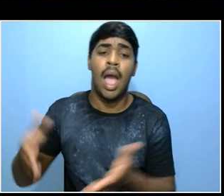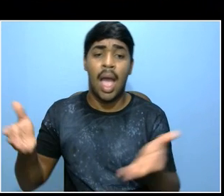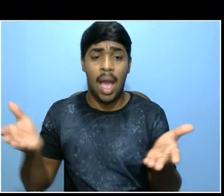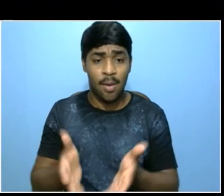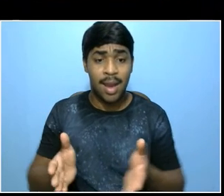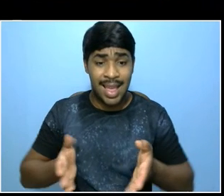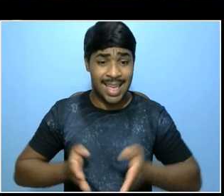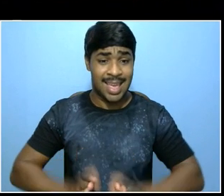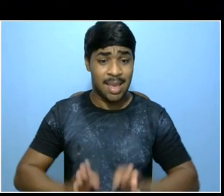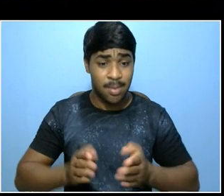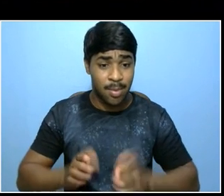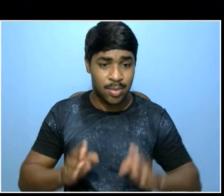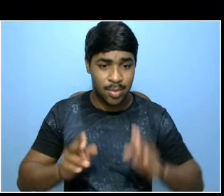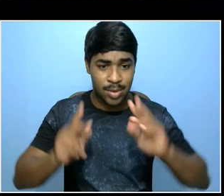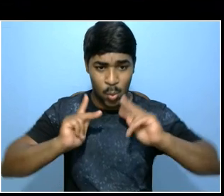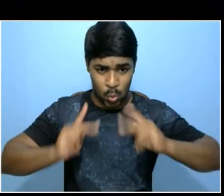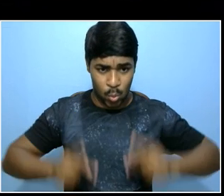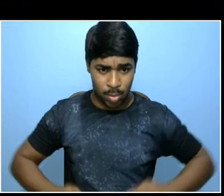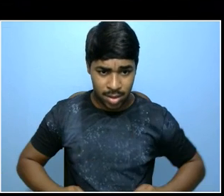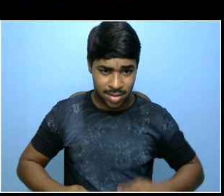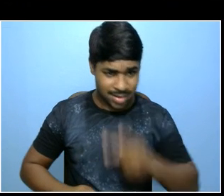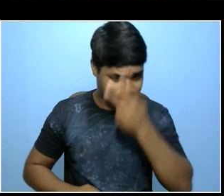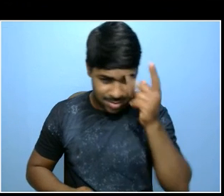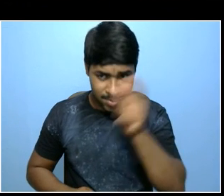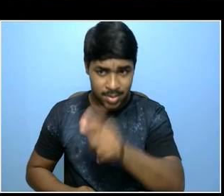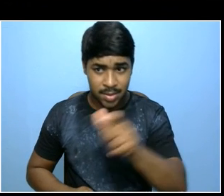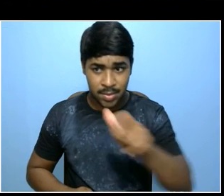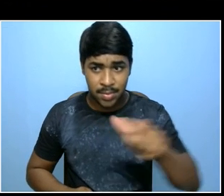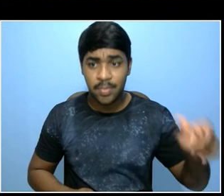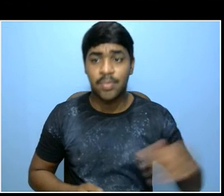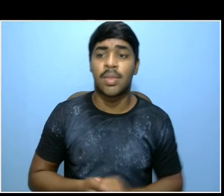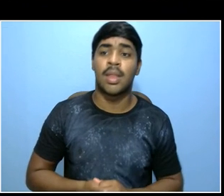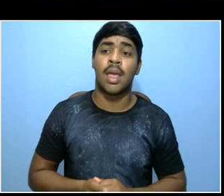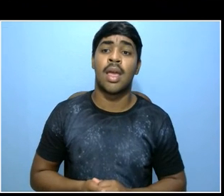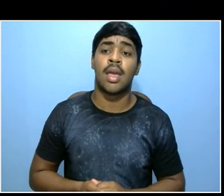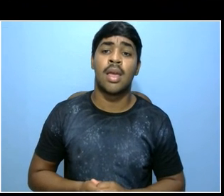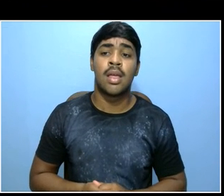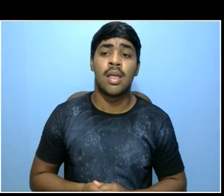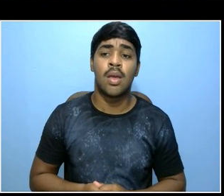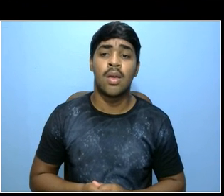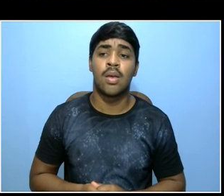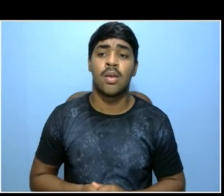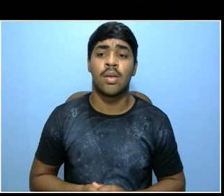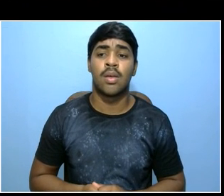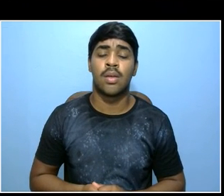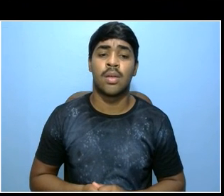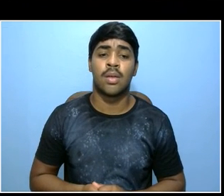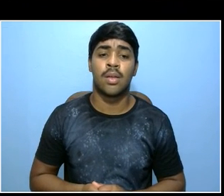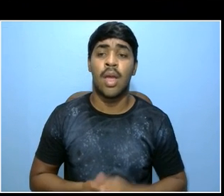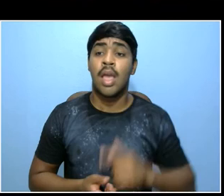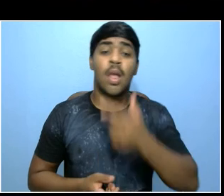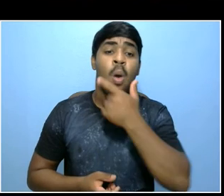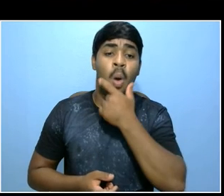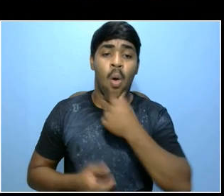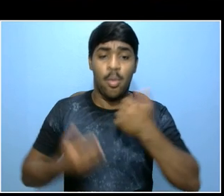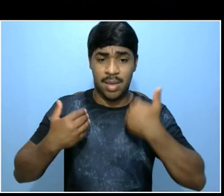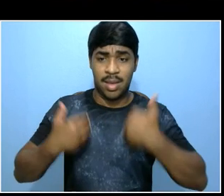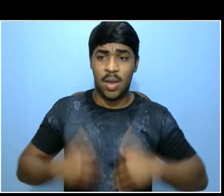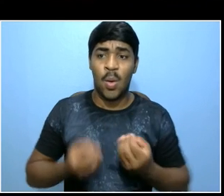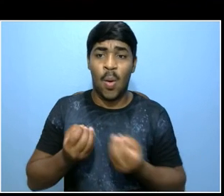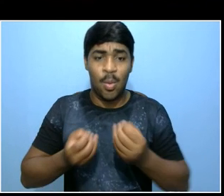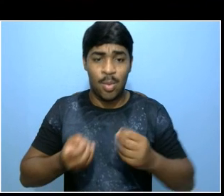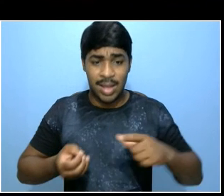humana. Então, vamos falar primeiro sobre o sistema genital masculino, né, que ele consiste em 2 testículos, 2